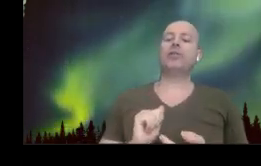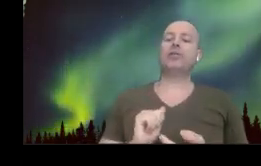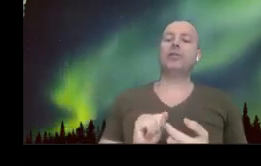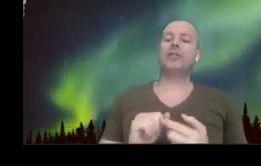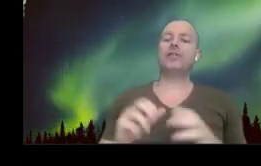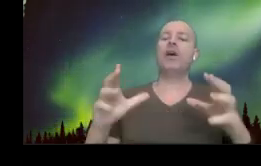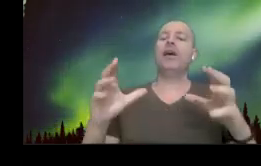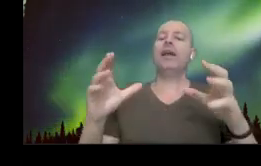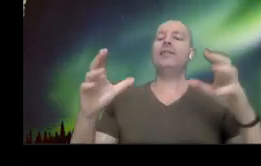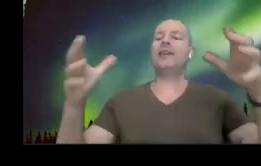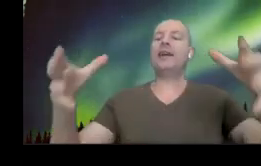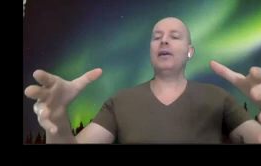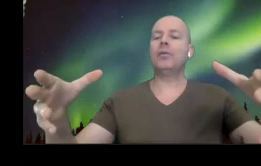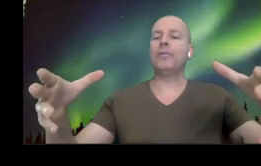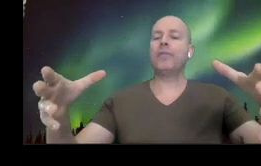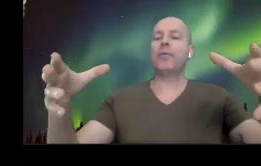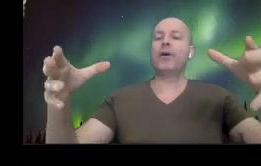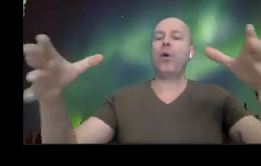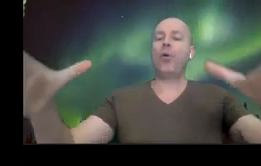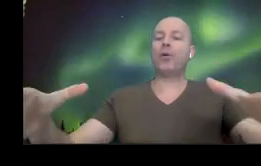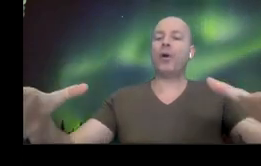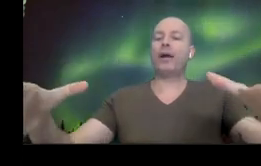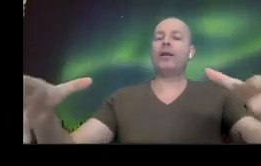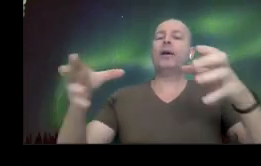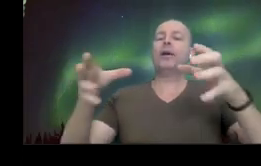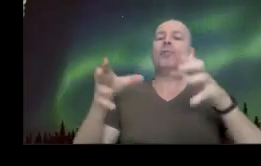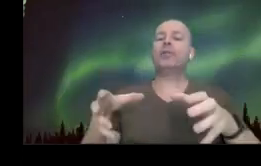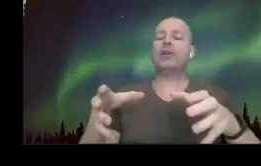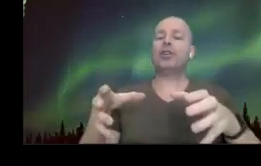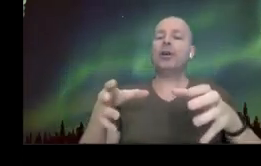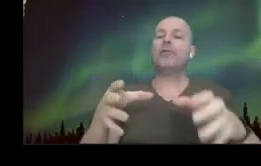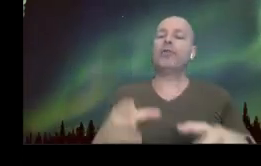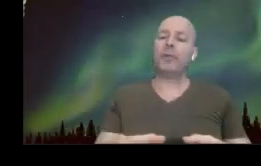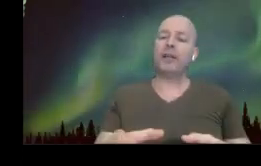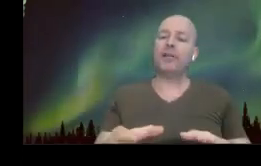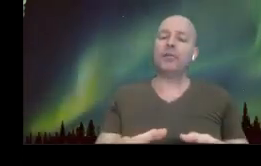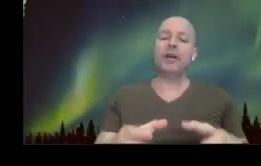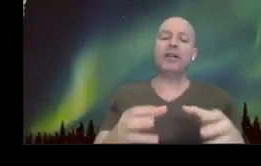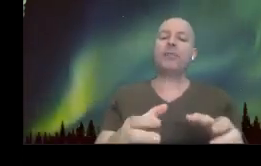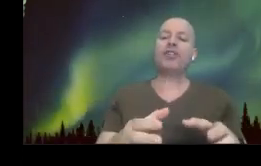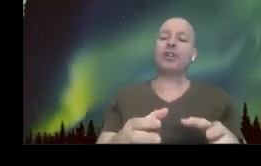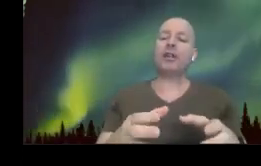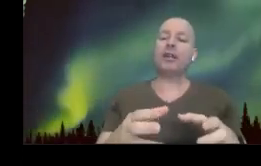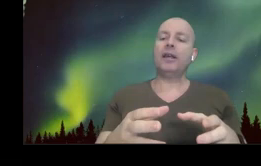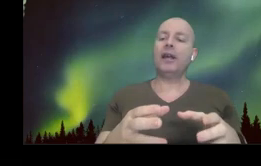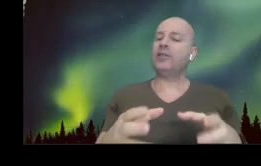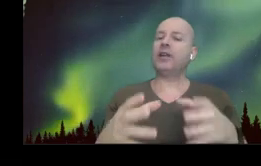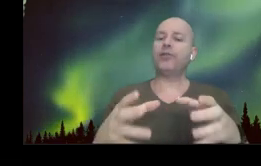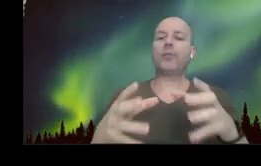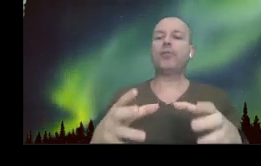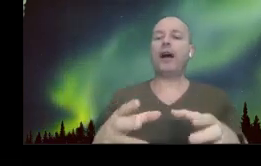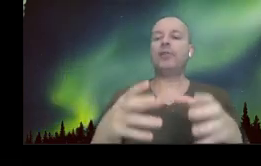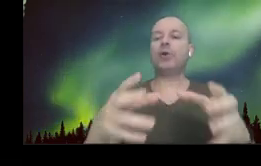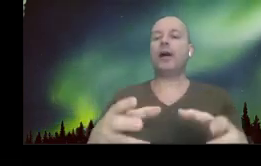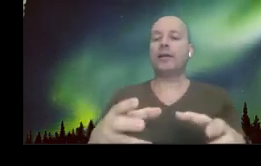tem unidades de conservação. Eles criam, compram a área, protegem, formalizam. E a partir dali, ele